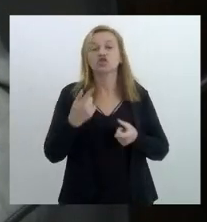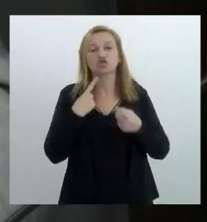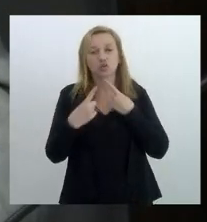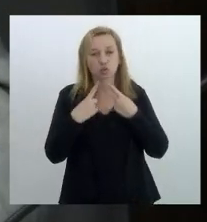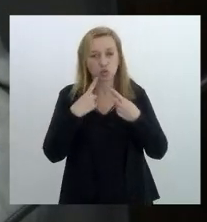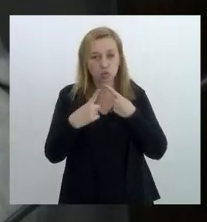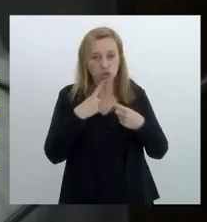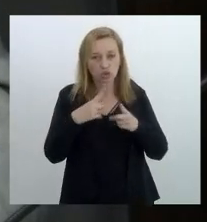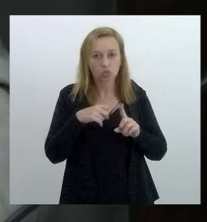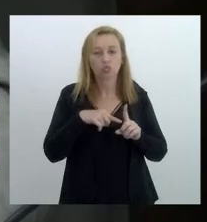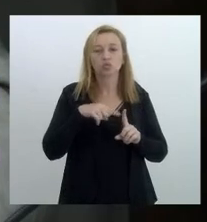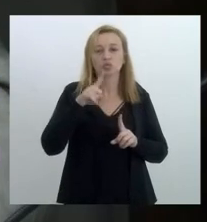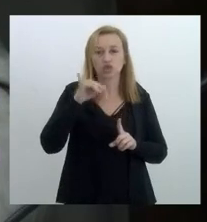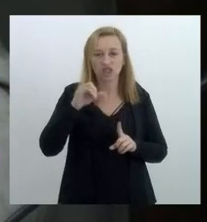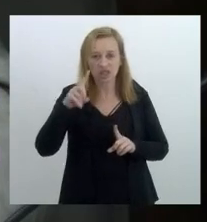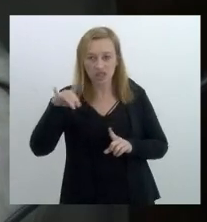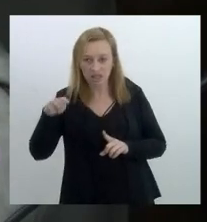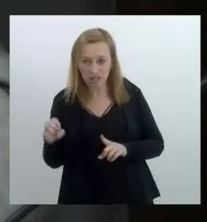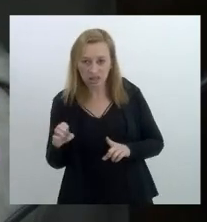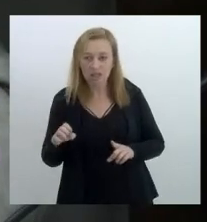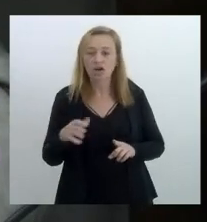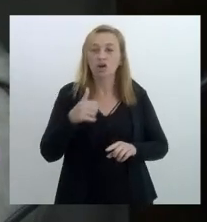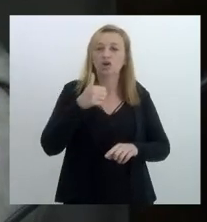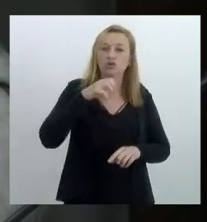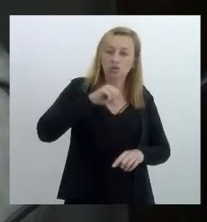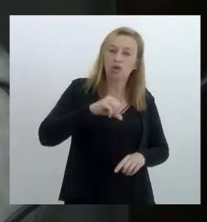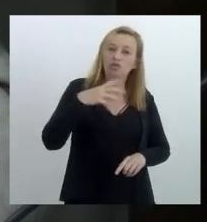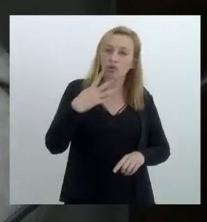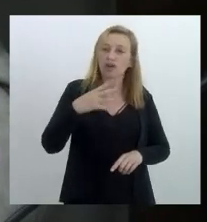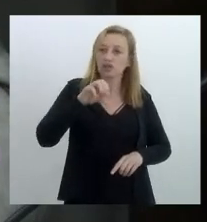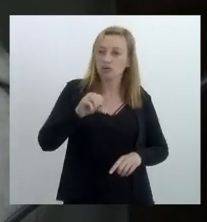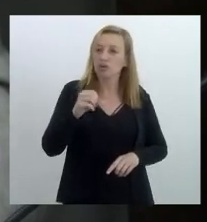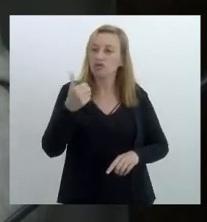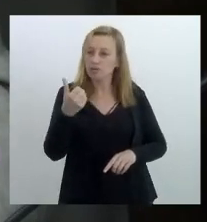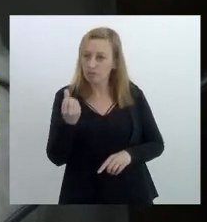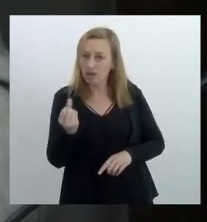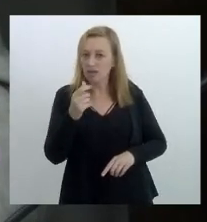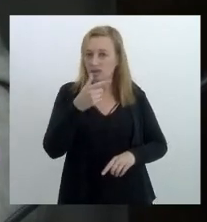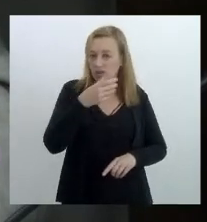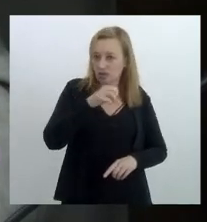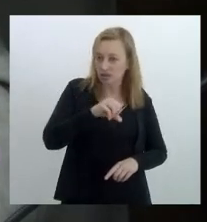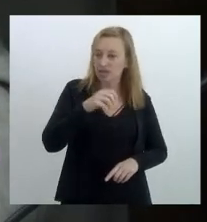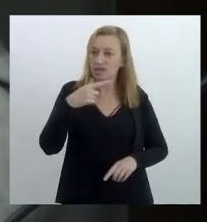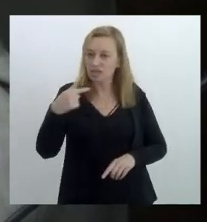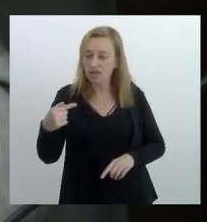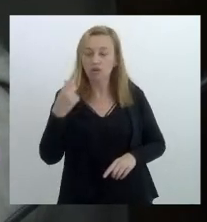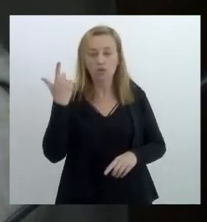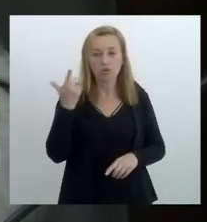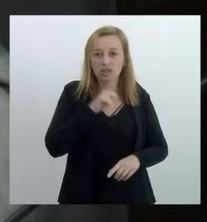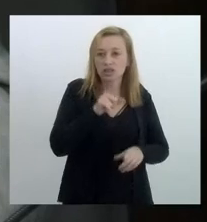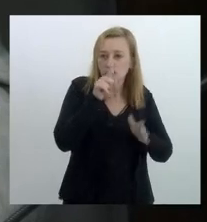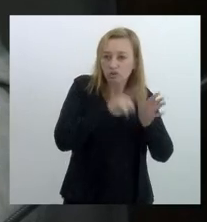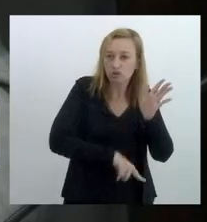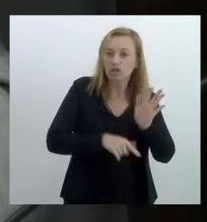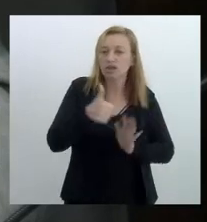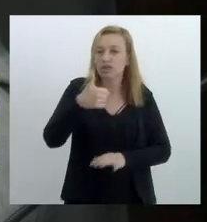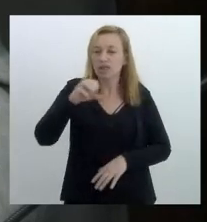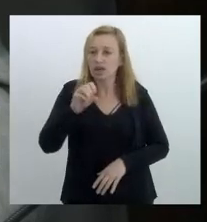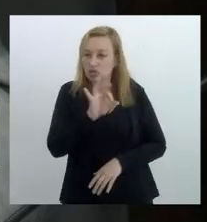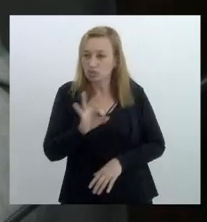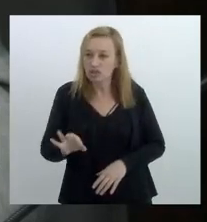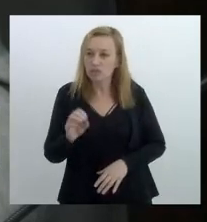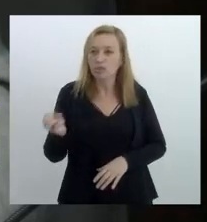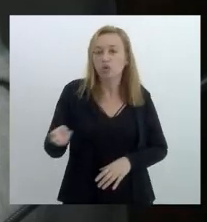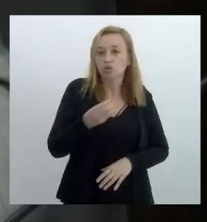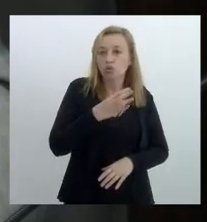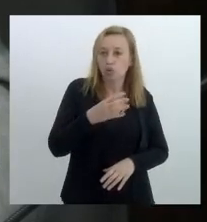dos índices, inclusive da 9496 de 97, é que nós conseguimos reduzir 10% pelo novo